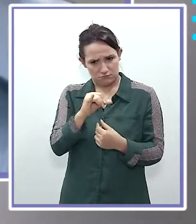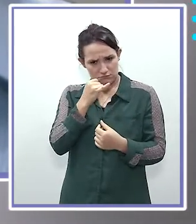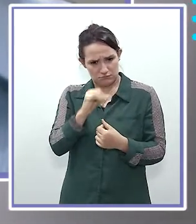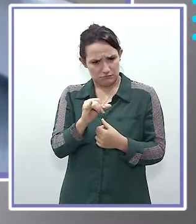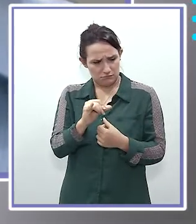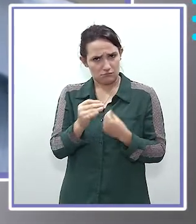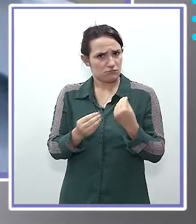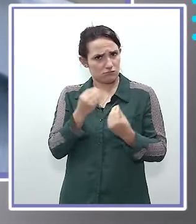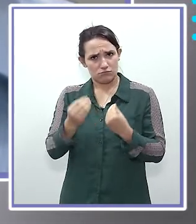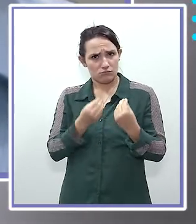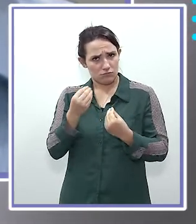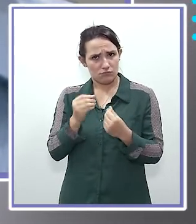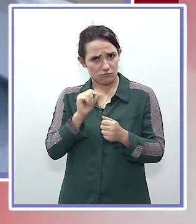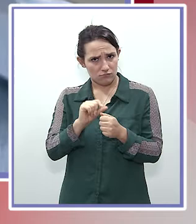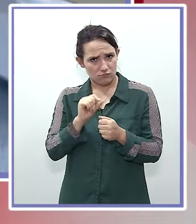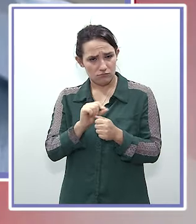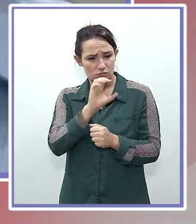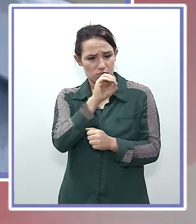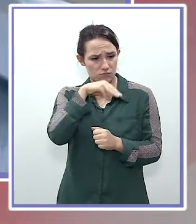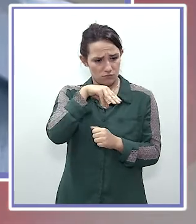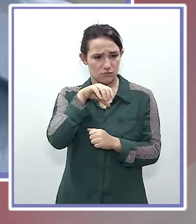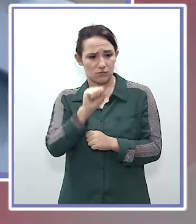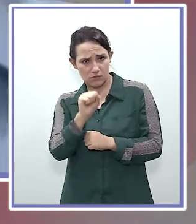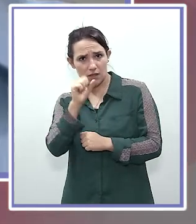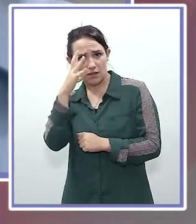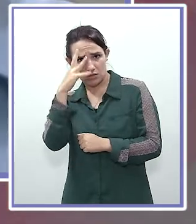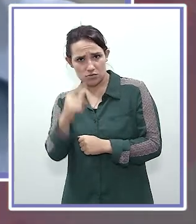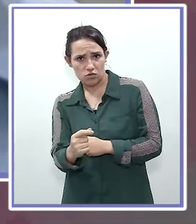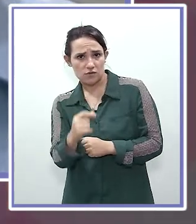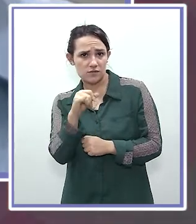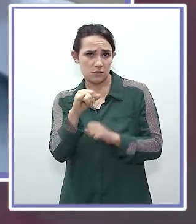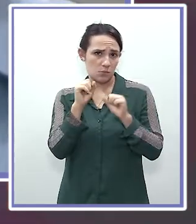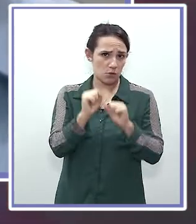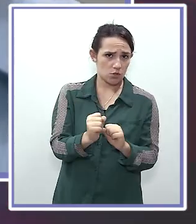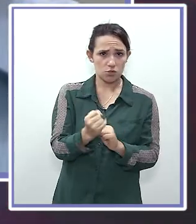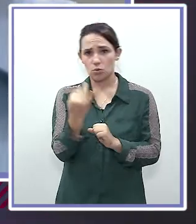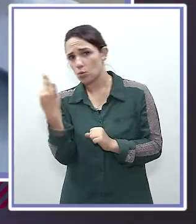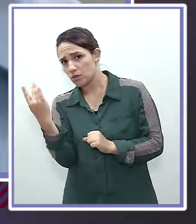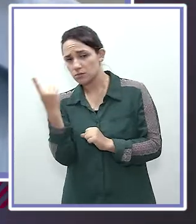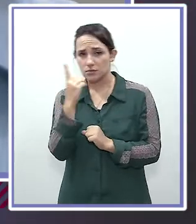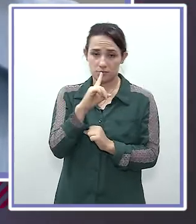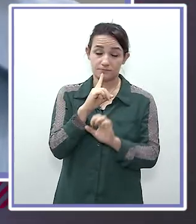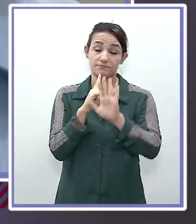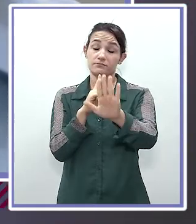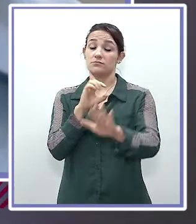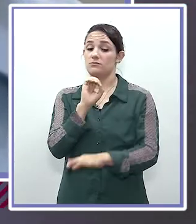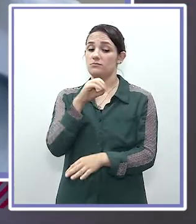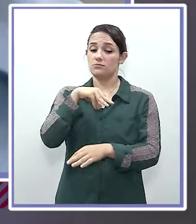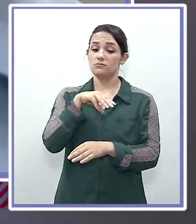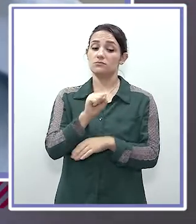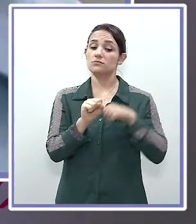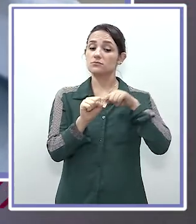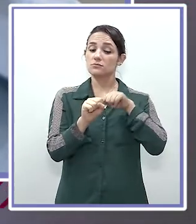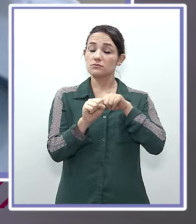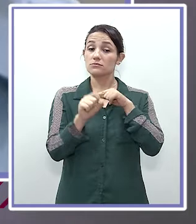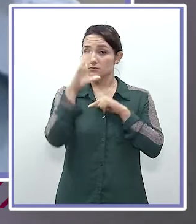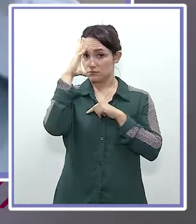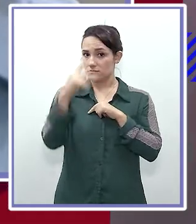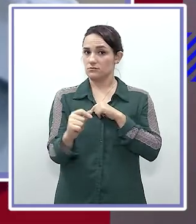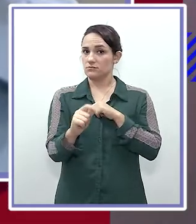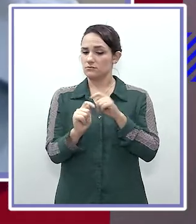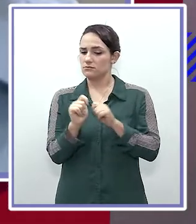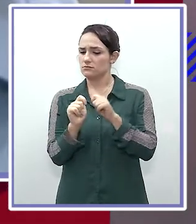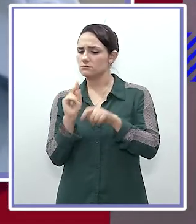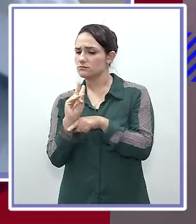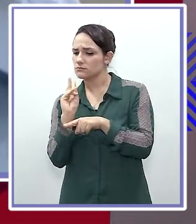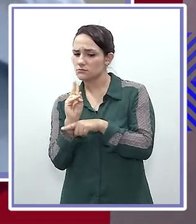elas produzem, quem decide para onde vai, é a ONS ou é as próprias empresas? É a ONS. A ONS ela vai